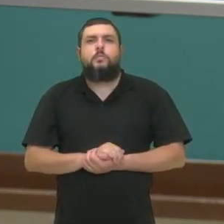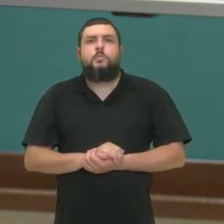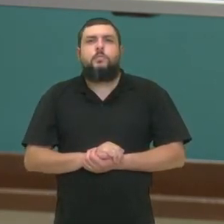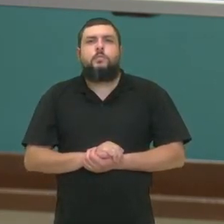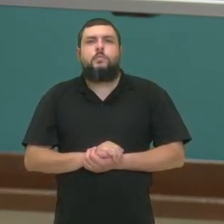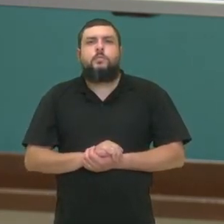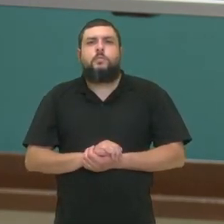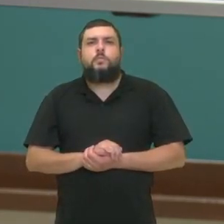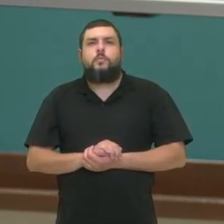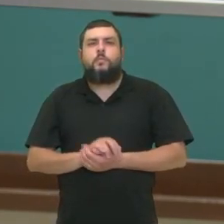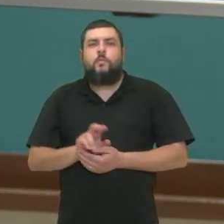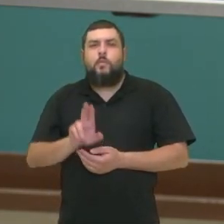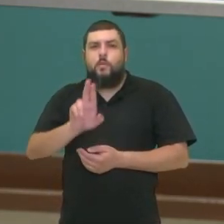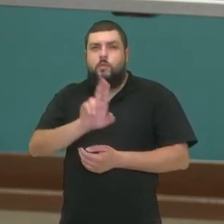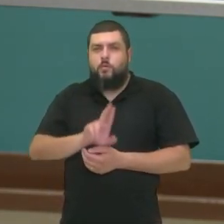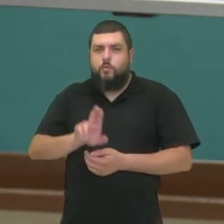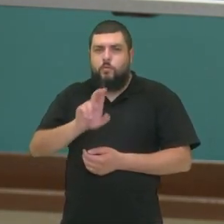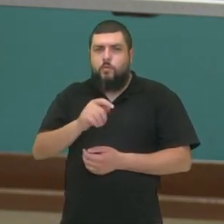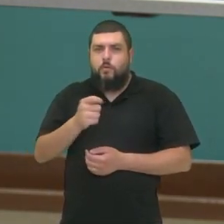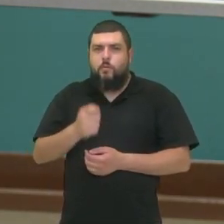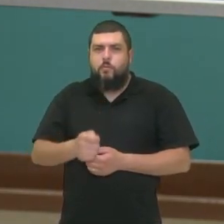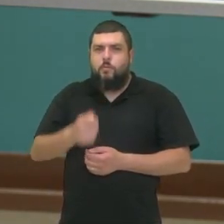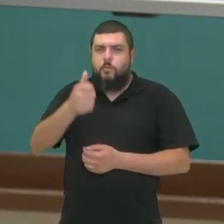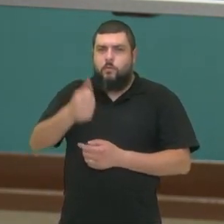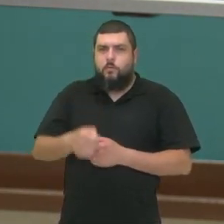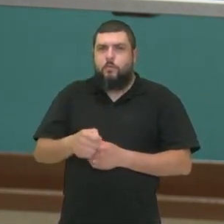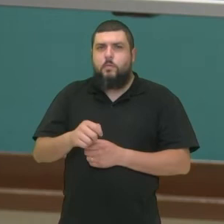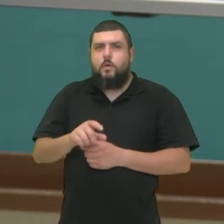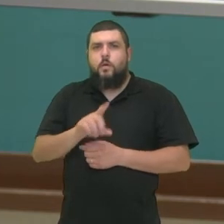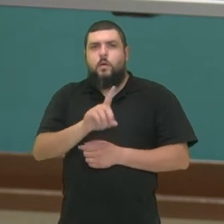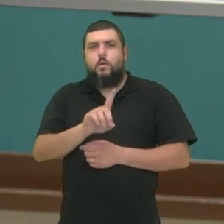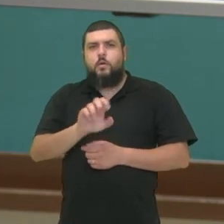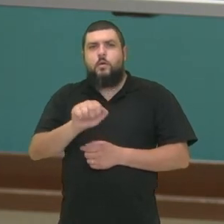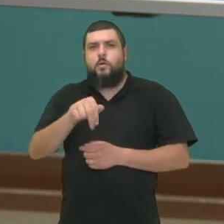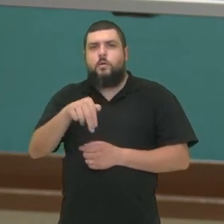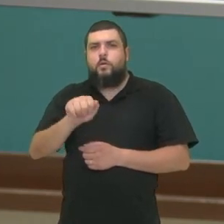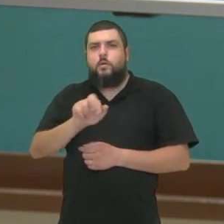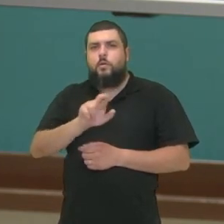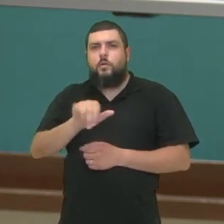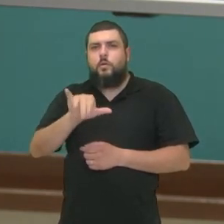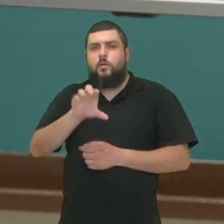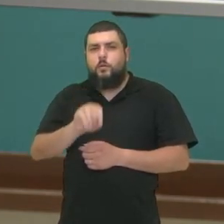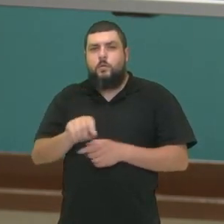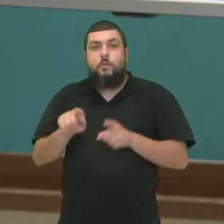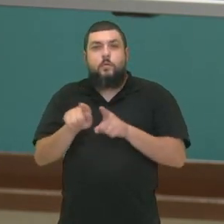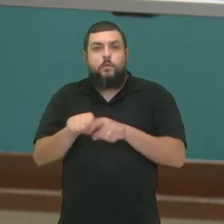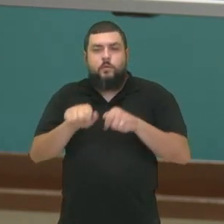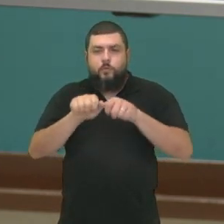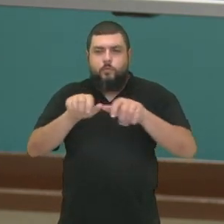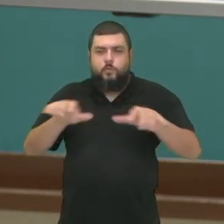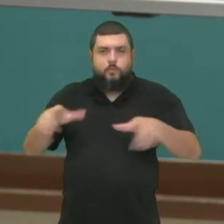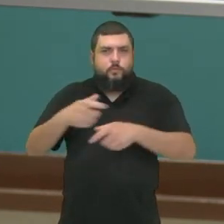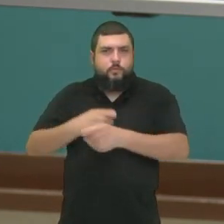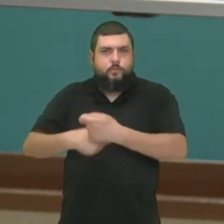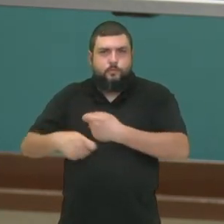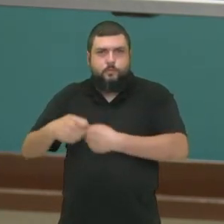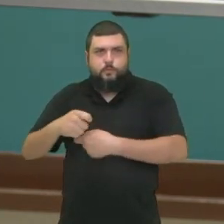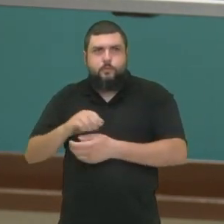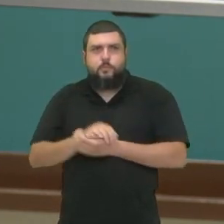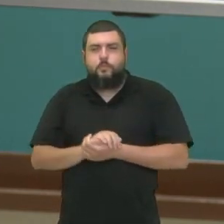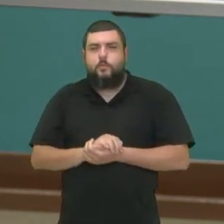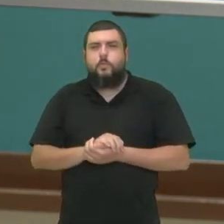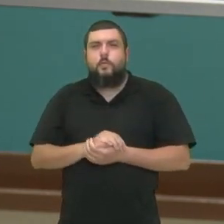da moeda, o denário foi uma moeda, então, utilizada, também ajudou na expansão comercial. Você tem aqui a imagem da